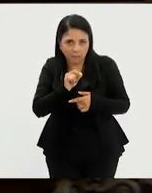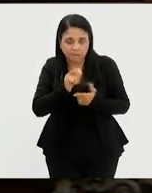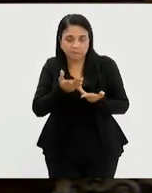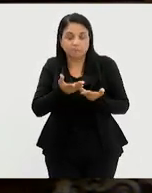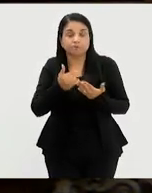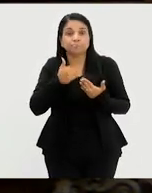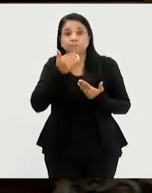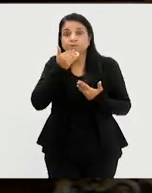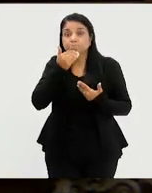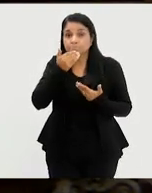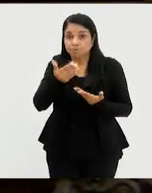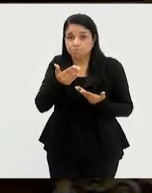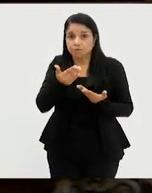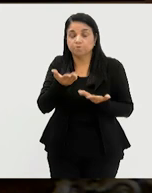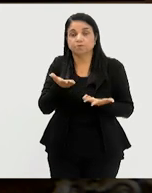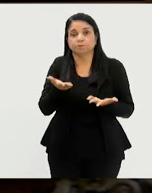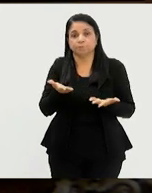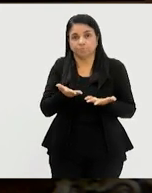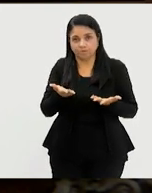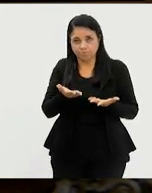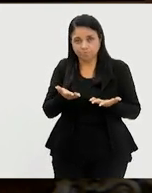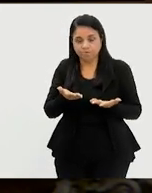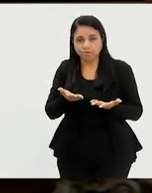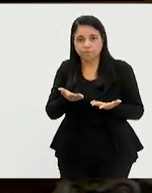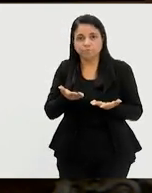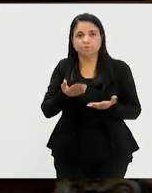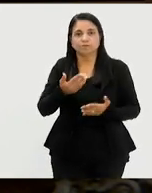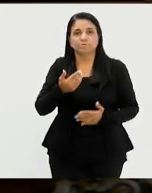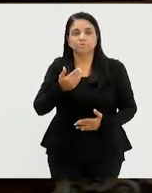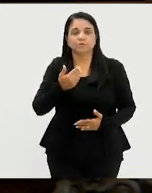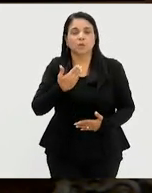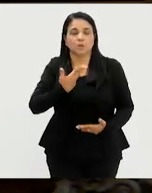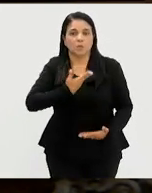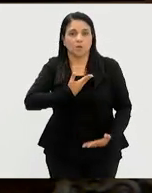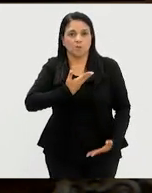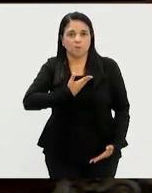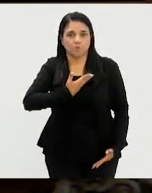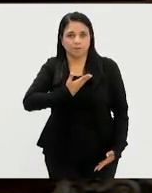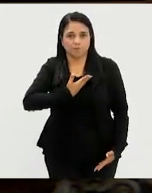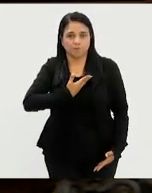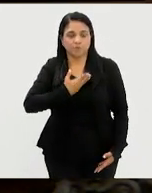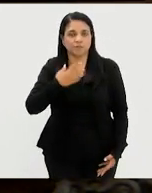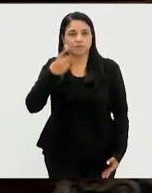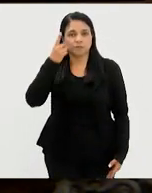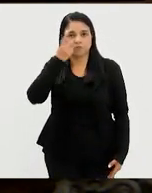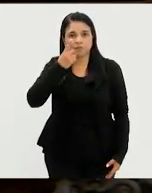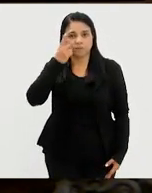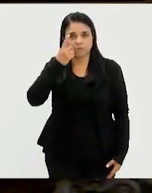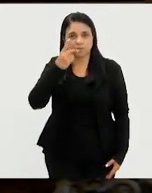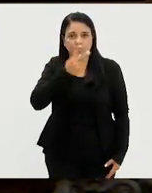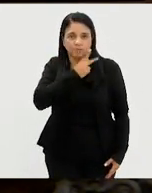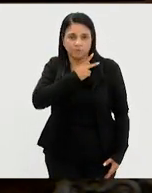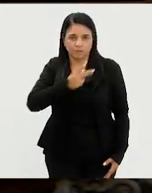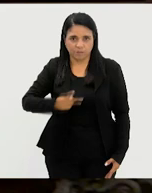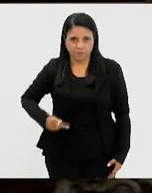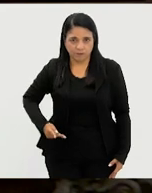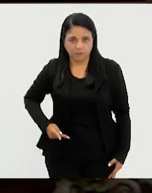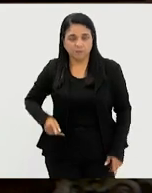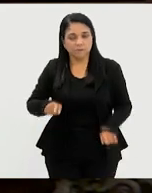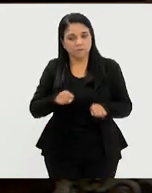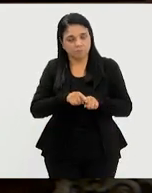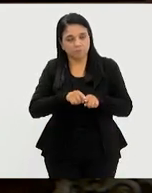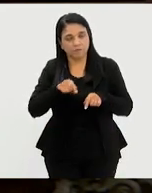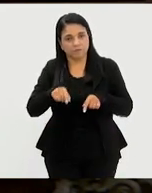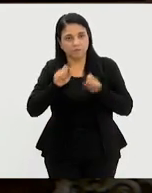aqui encarecidamente ao meu colega Deputado Presidente dessa casa também